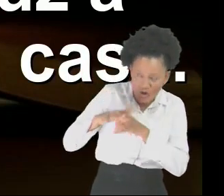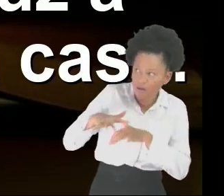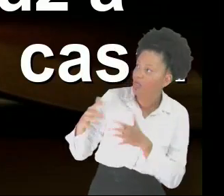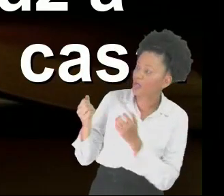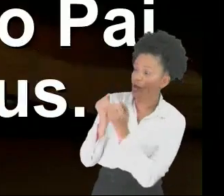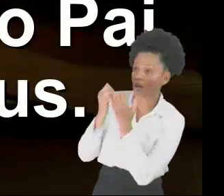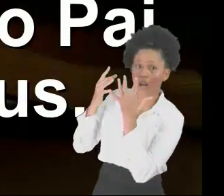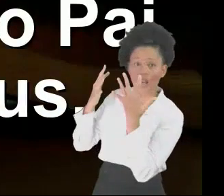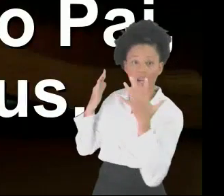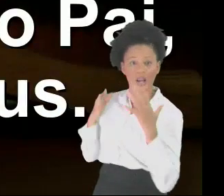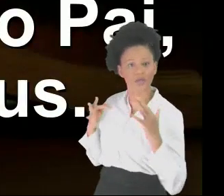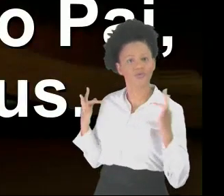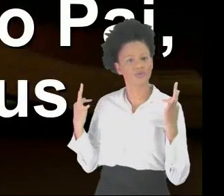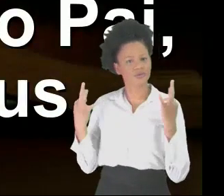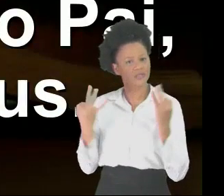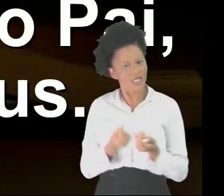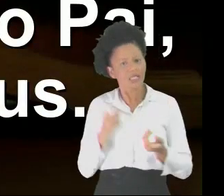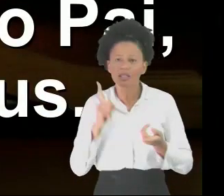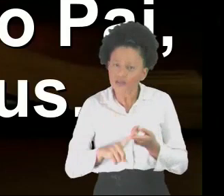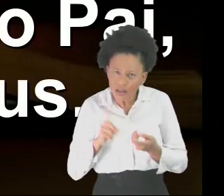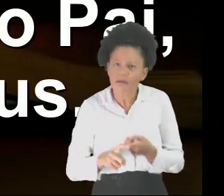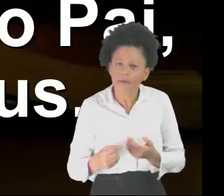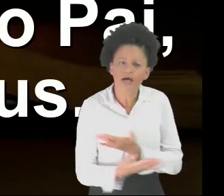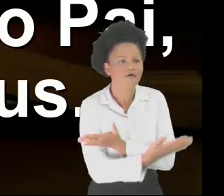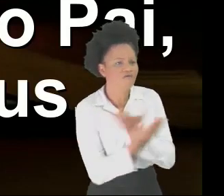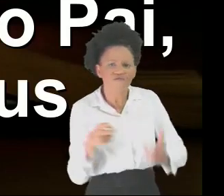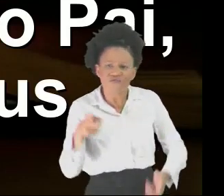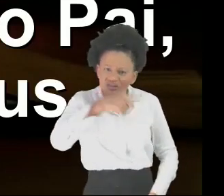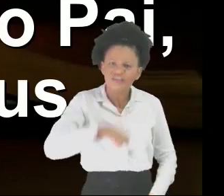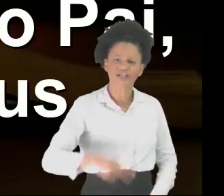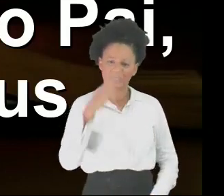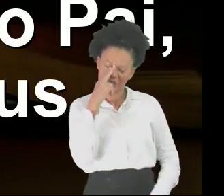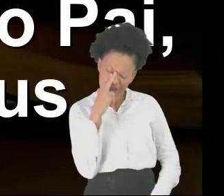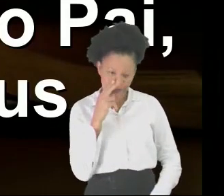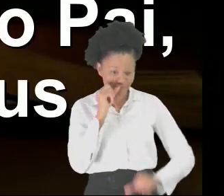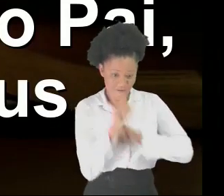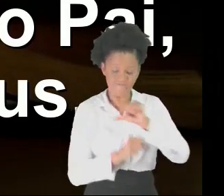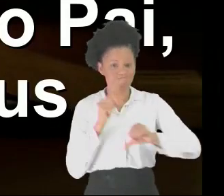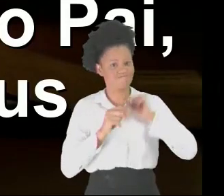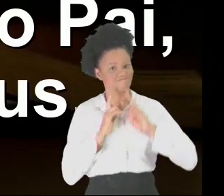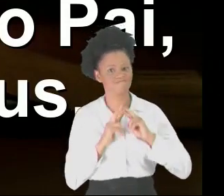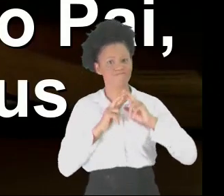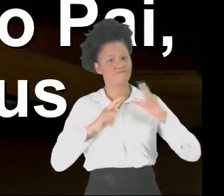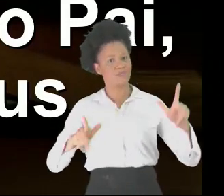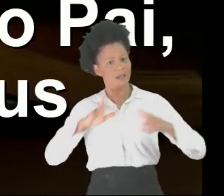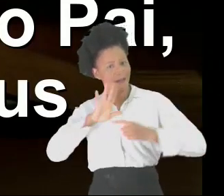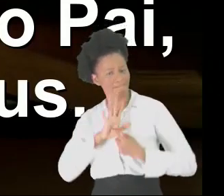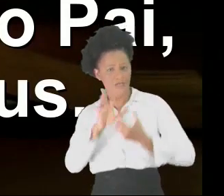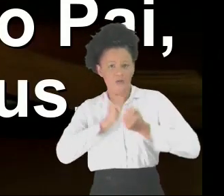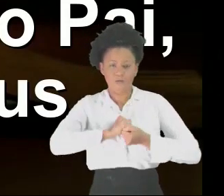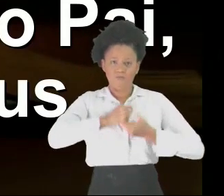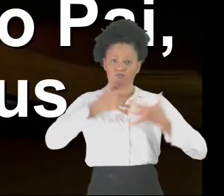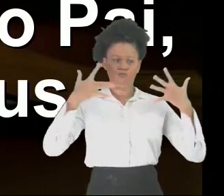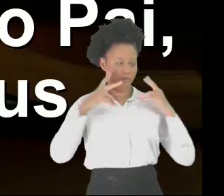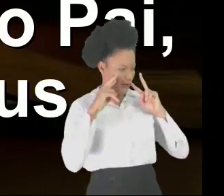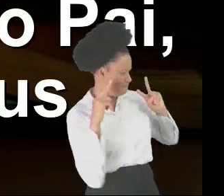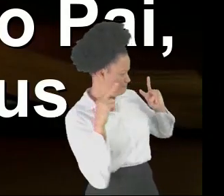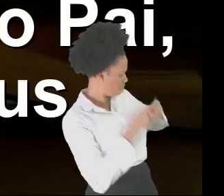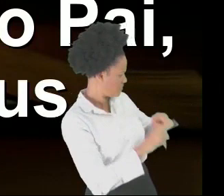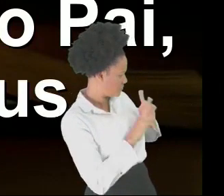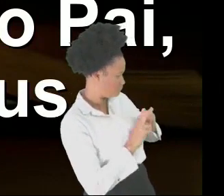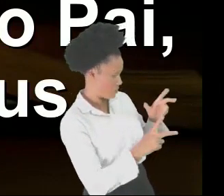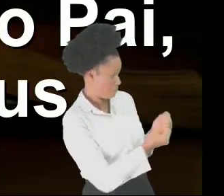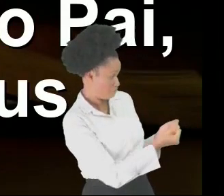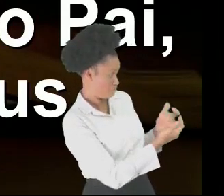casa. Assim resplandeça a vossa luz diante dos homens, para que vejam as vossas boas obras